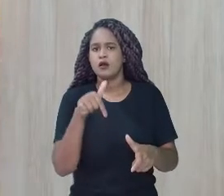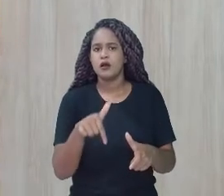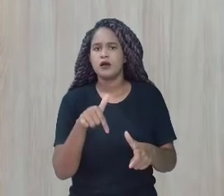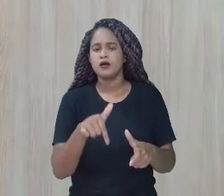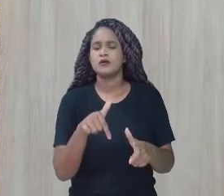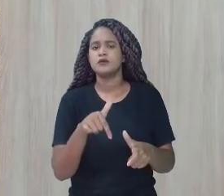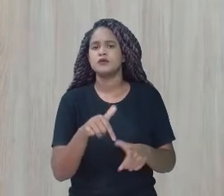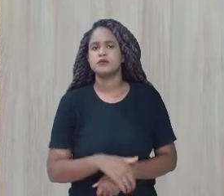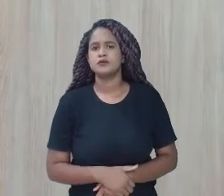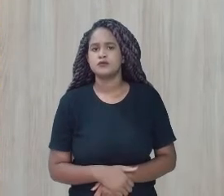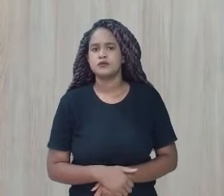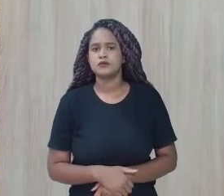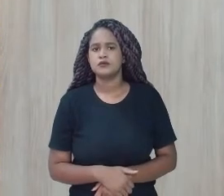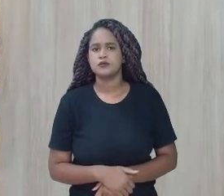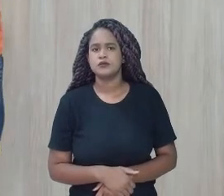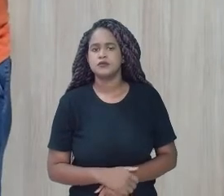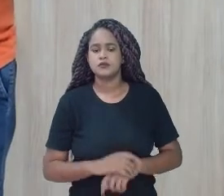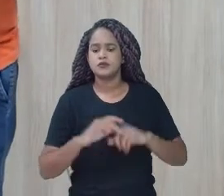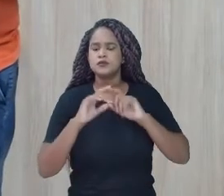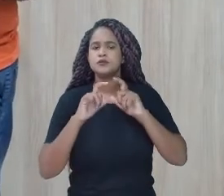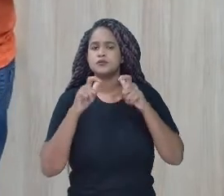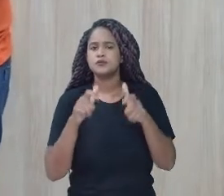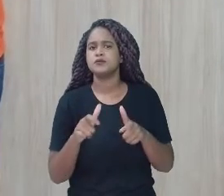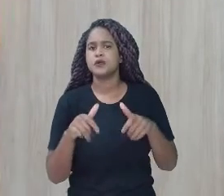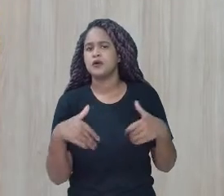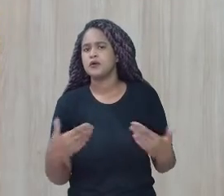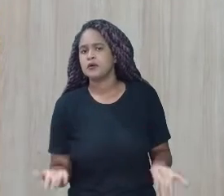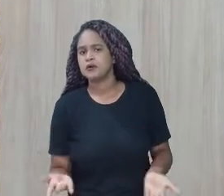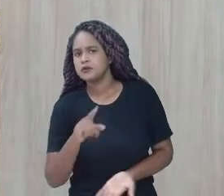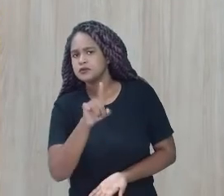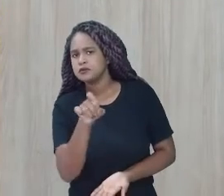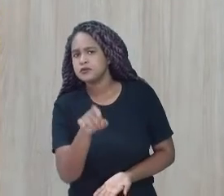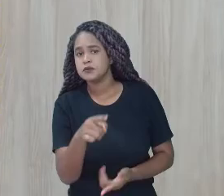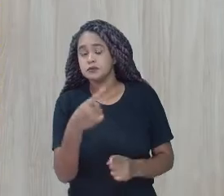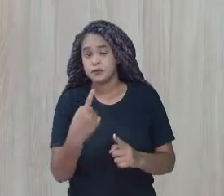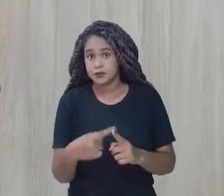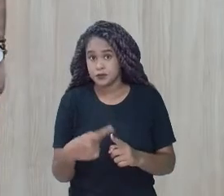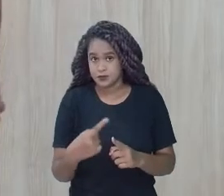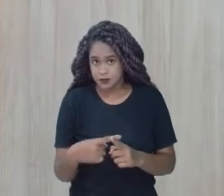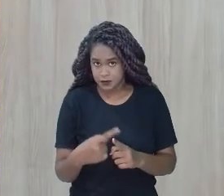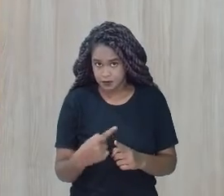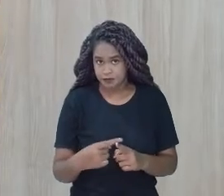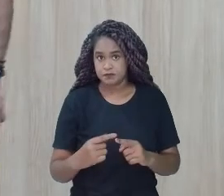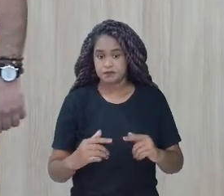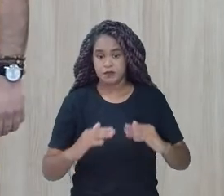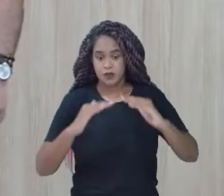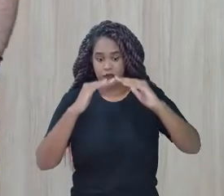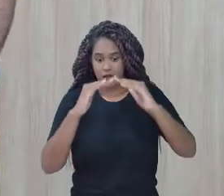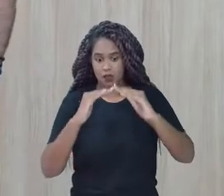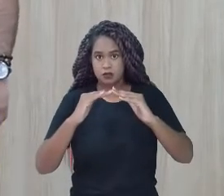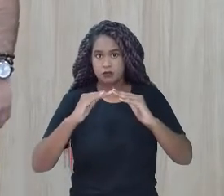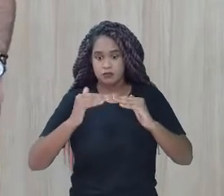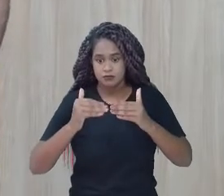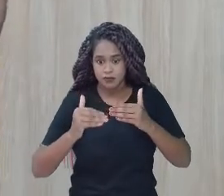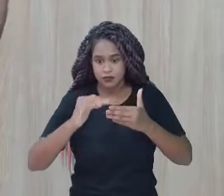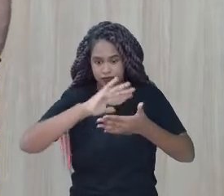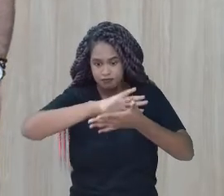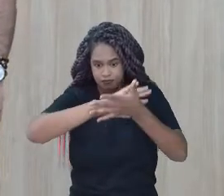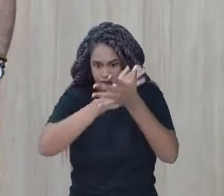muito provavelmente localizada, né, esse palácio, porque ele chegou a ser destruído mais na frente, ok?